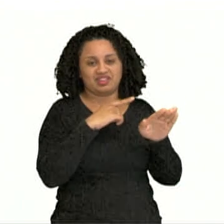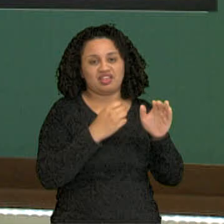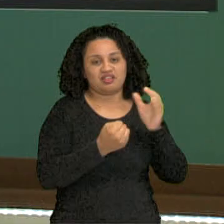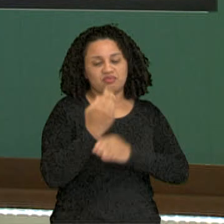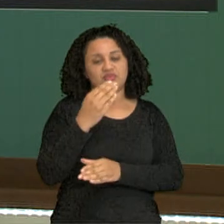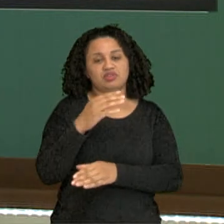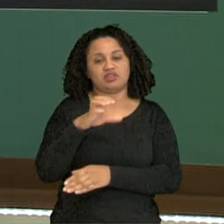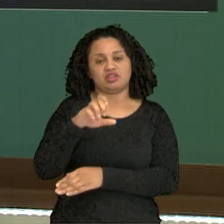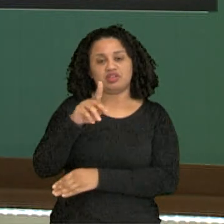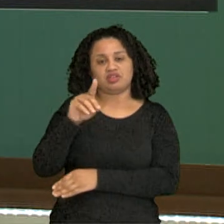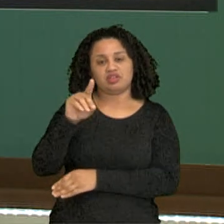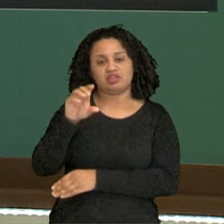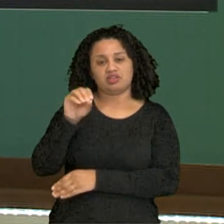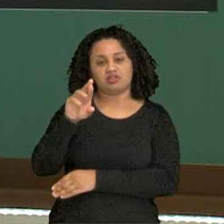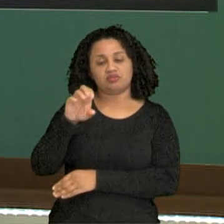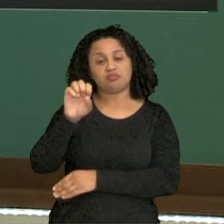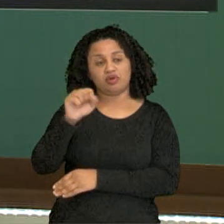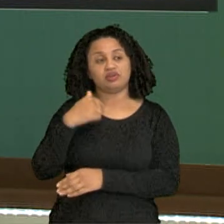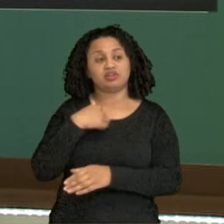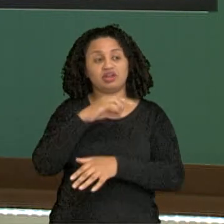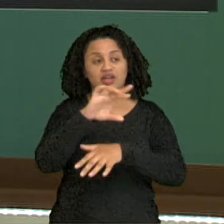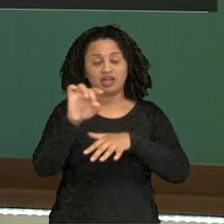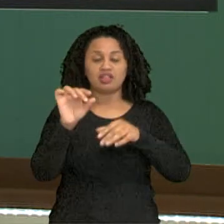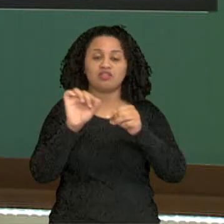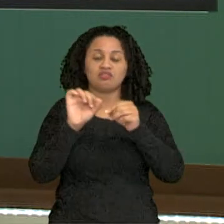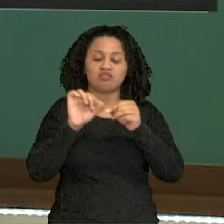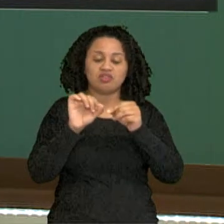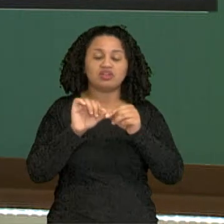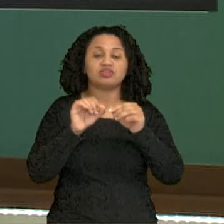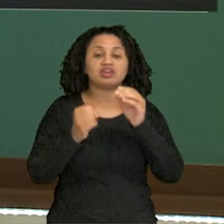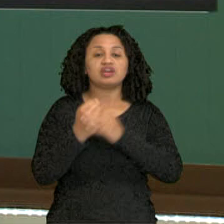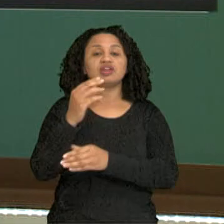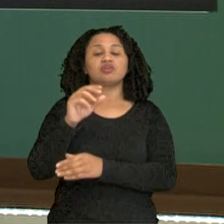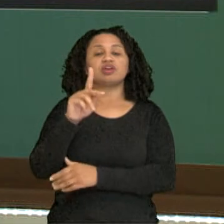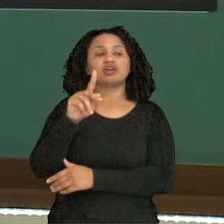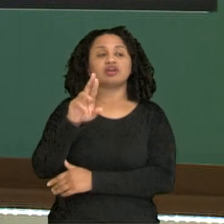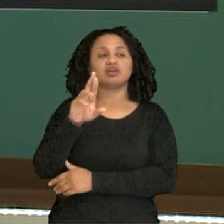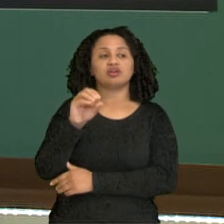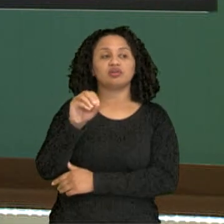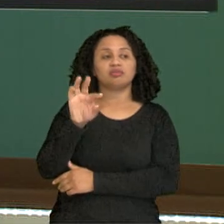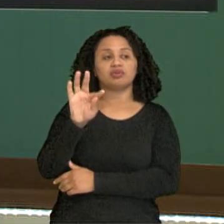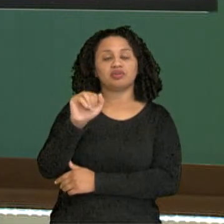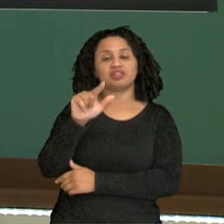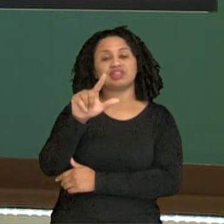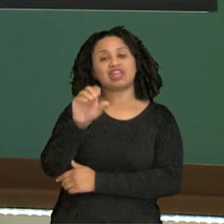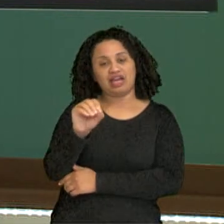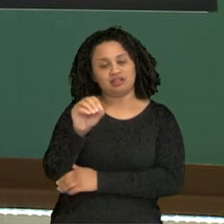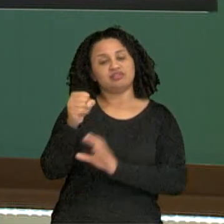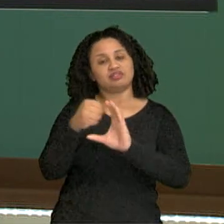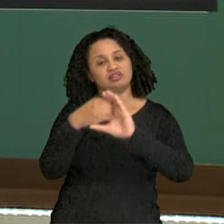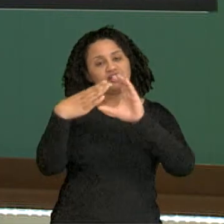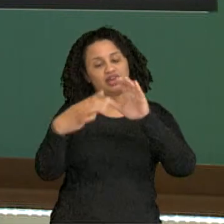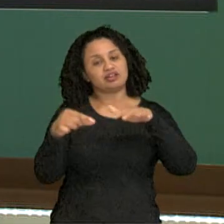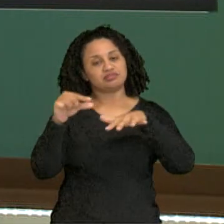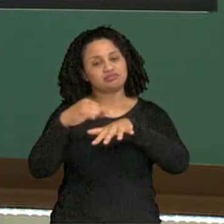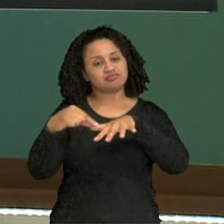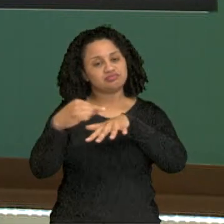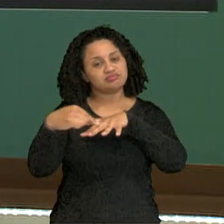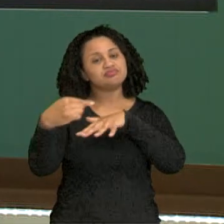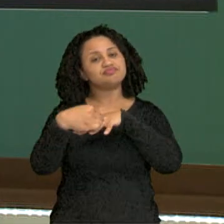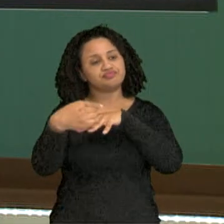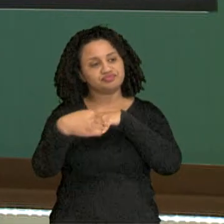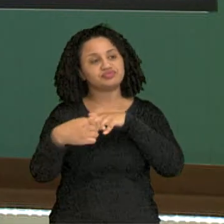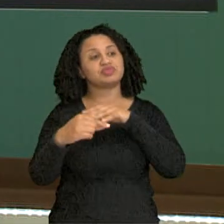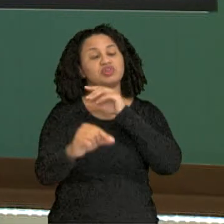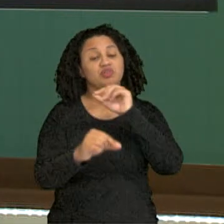esporos. Cada esporo vai originar um protalo, que é característico exclusivo das pteridófitas,